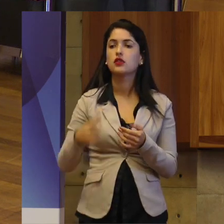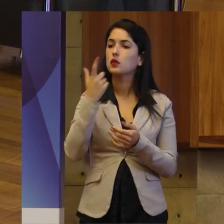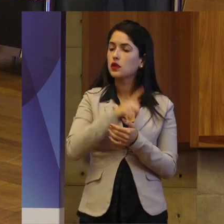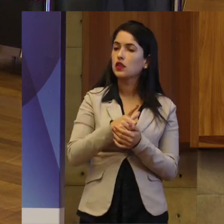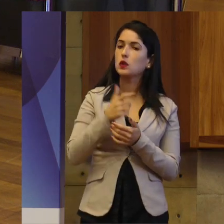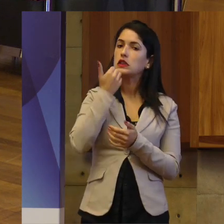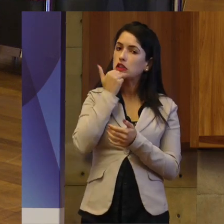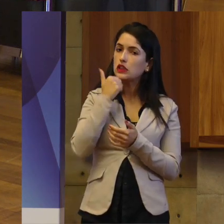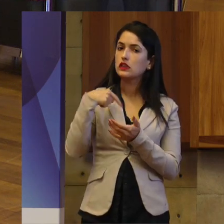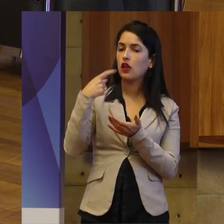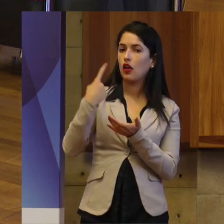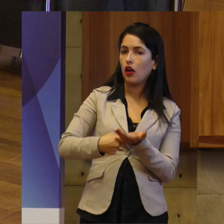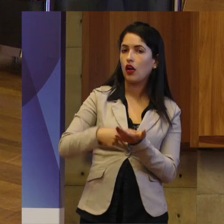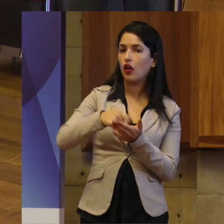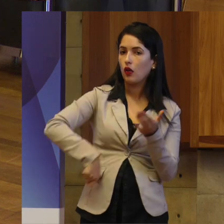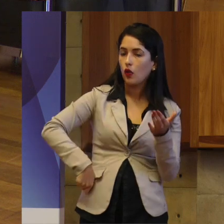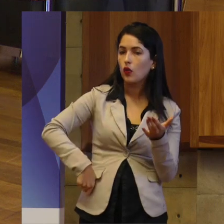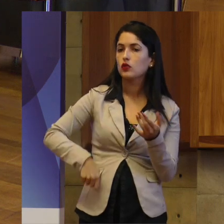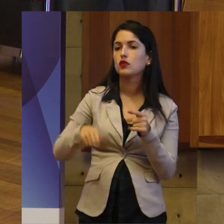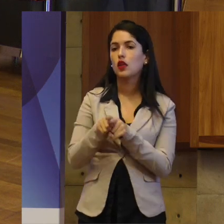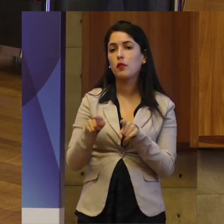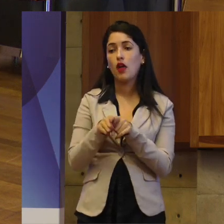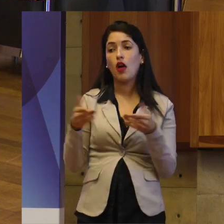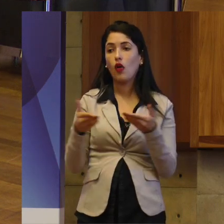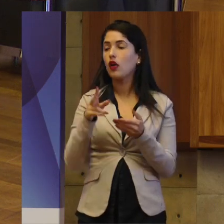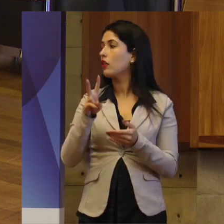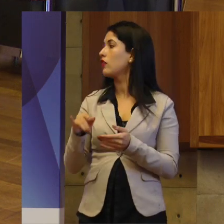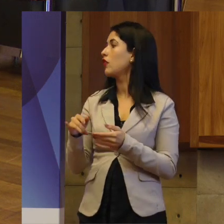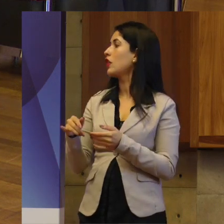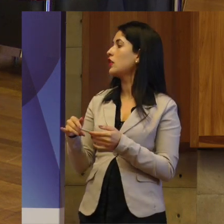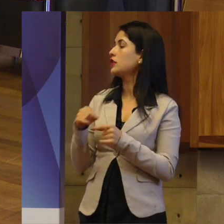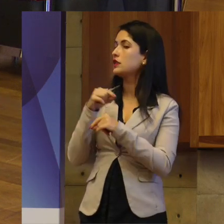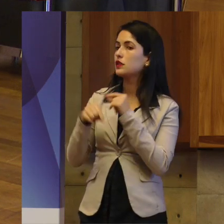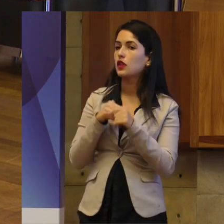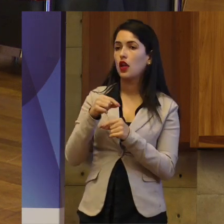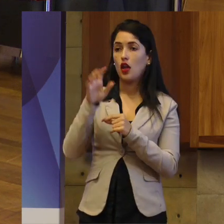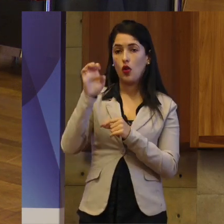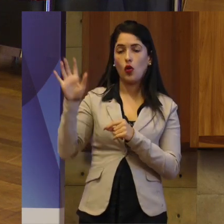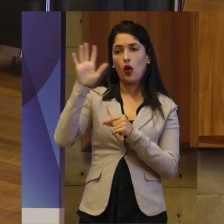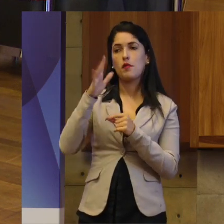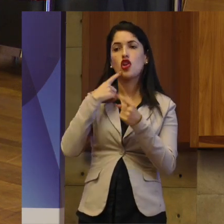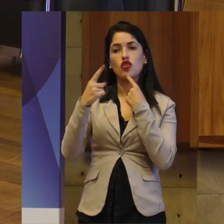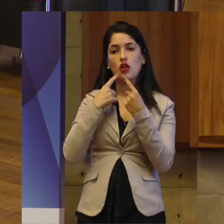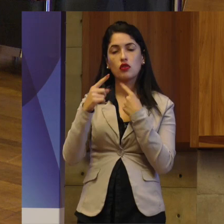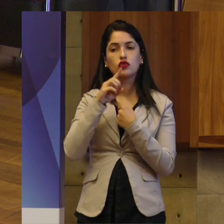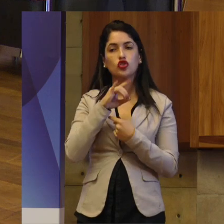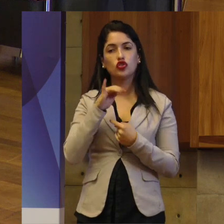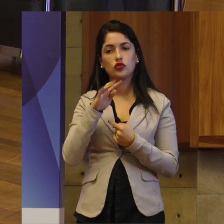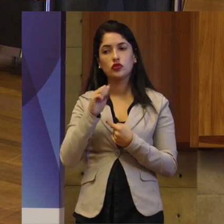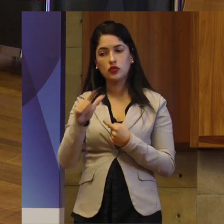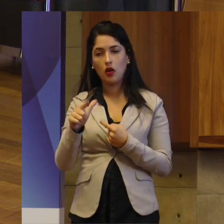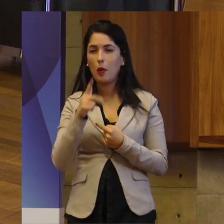Agora, ainda nesse final do mês, vamos ter o diálogo digital com a União Europeia, que é uma coisa complementar, inclusive, com o esforço com a